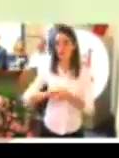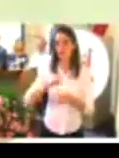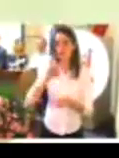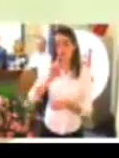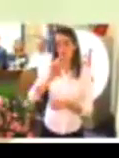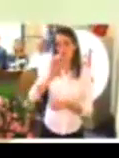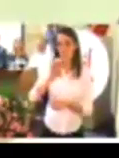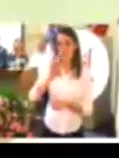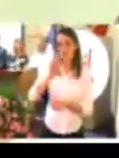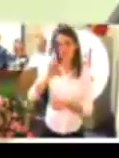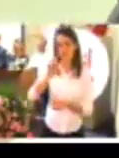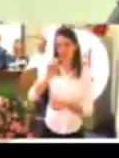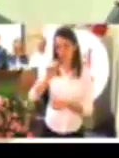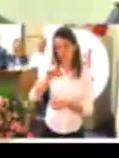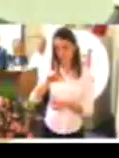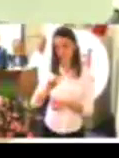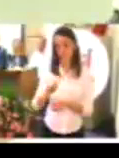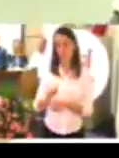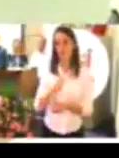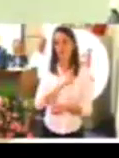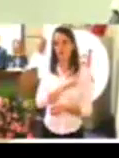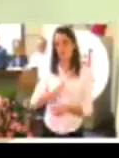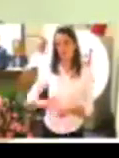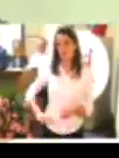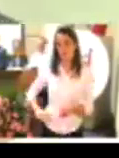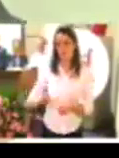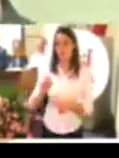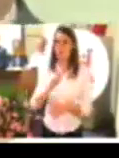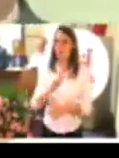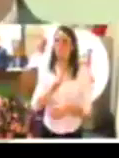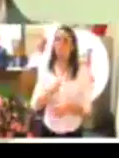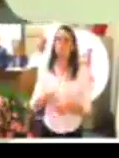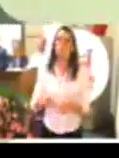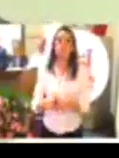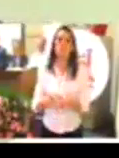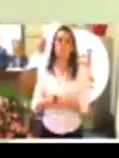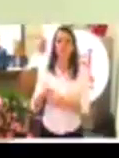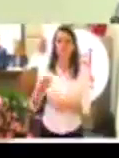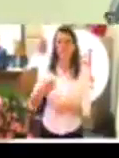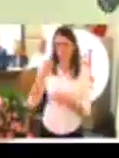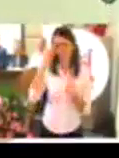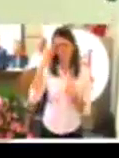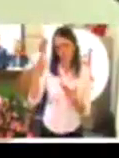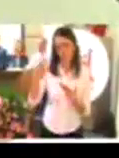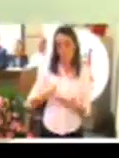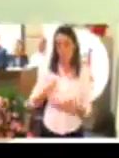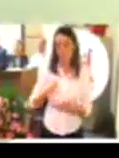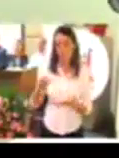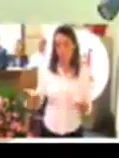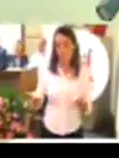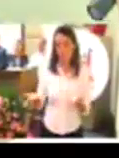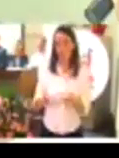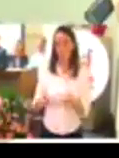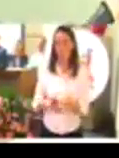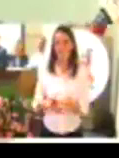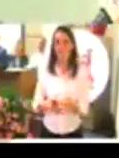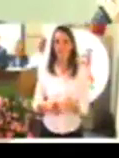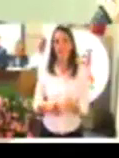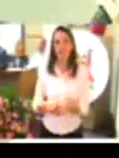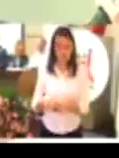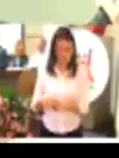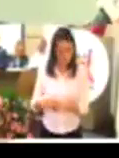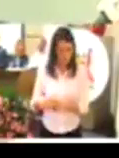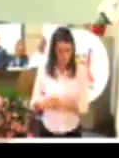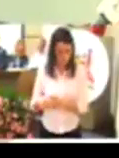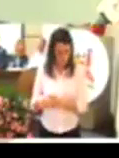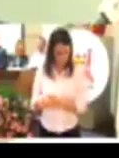Douglas Warmling, que aqui representa o governador do estado, obrigada pela presença. Luciane Sereta, que aqui representa a